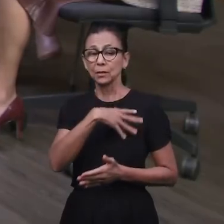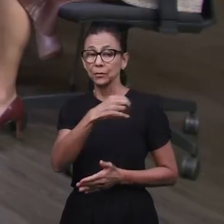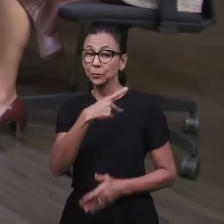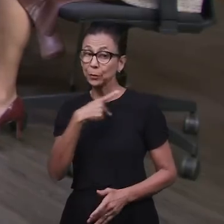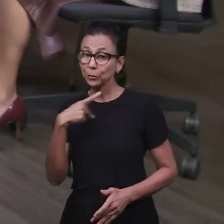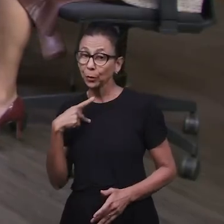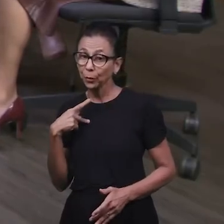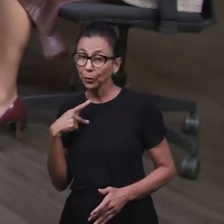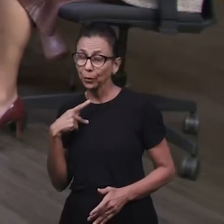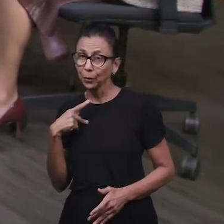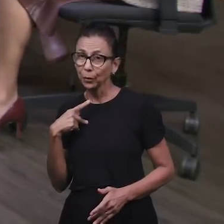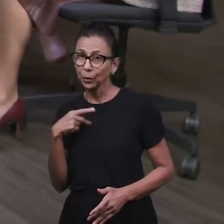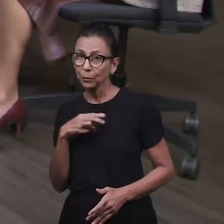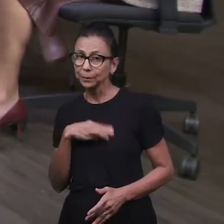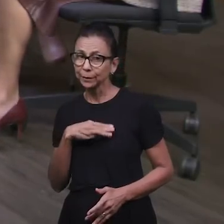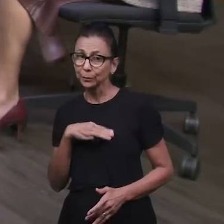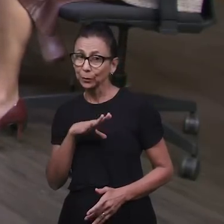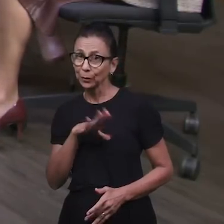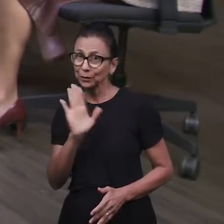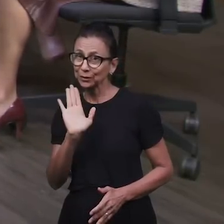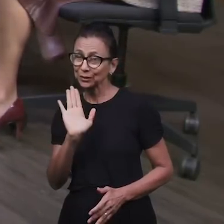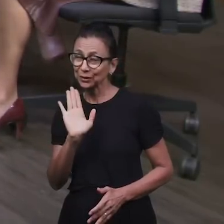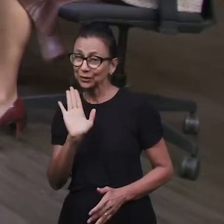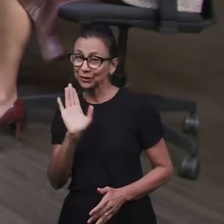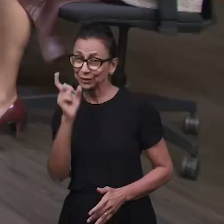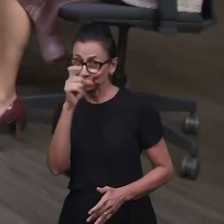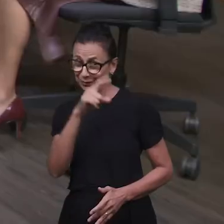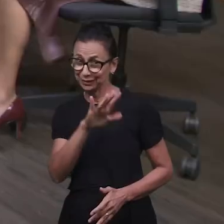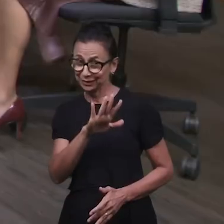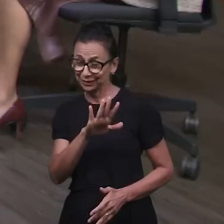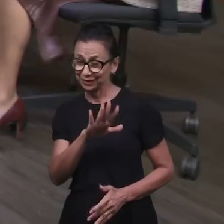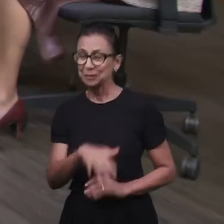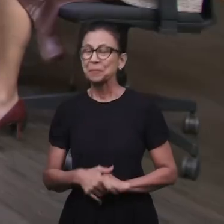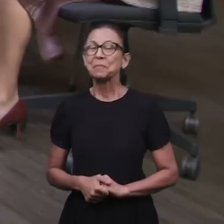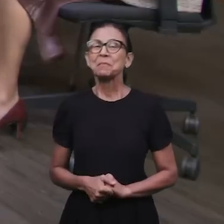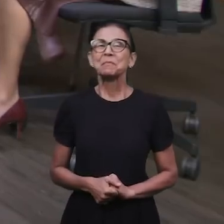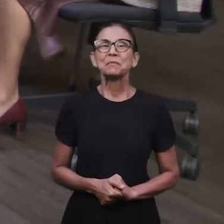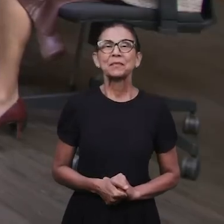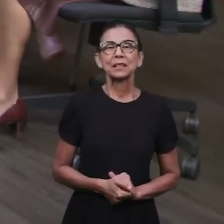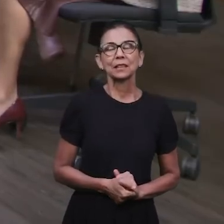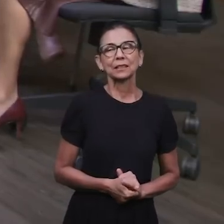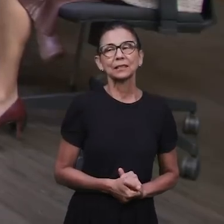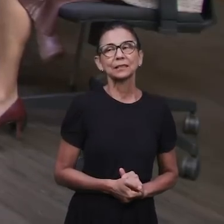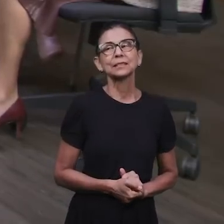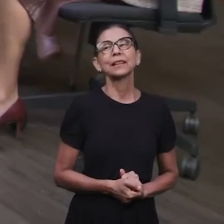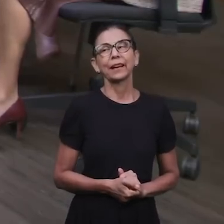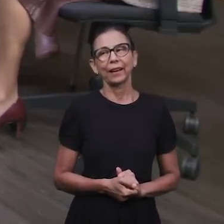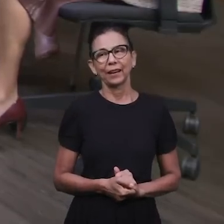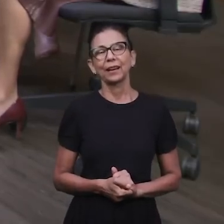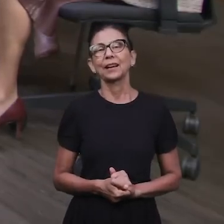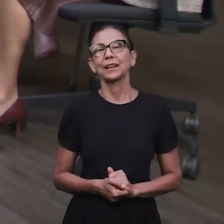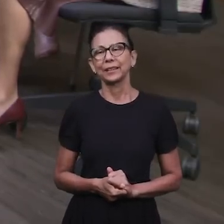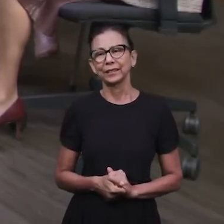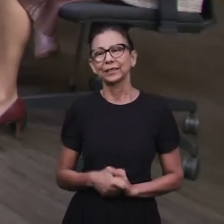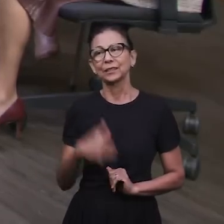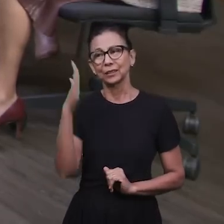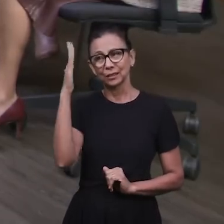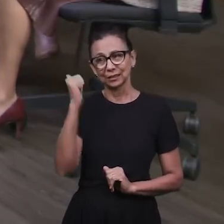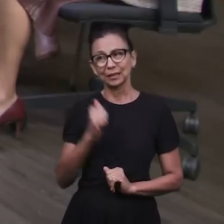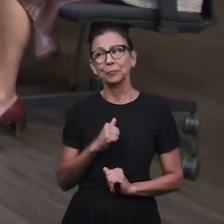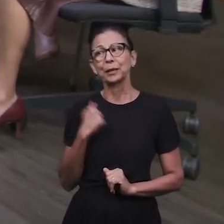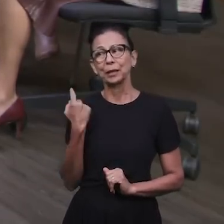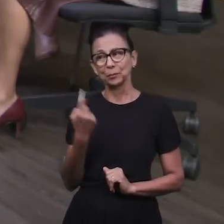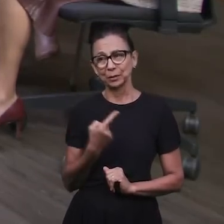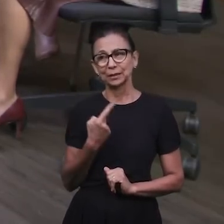botei o rapaz na dificuldade, né? Aliás, nós sabemos muito bem o que é ser filho de a pastor, gente sabe, né? Nós o fomos... aperto que a gente passa,